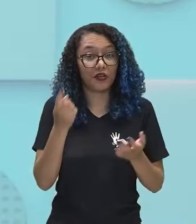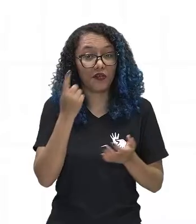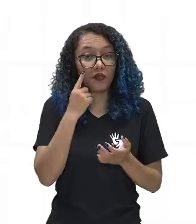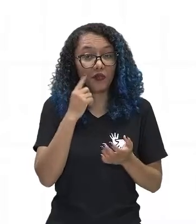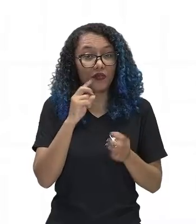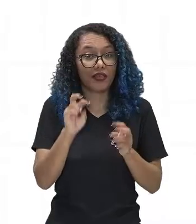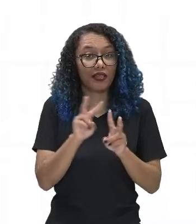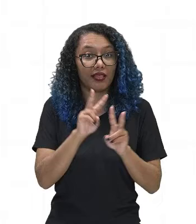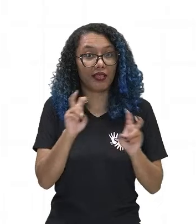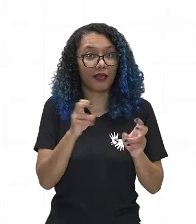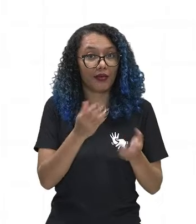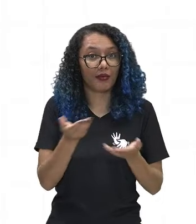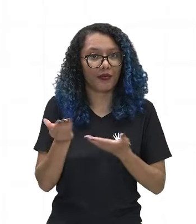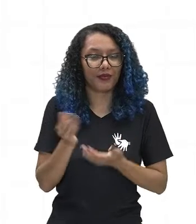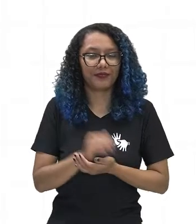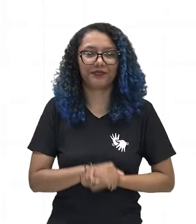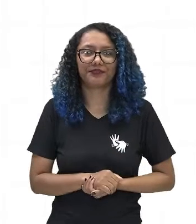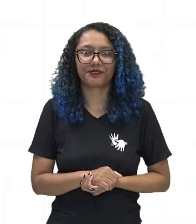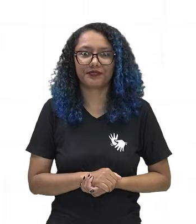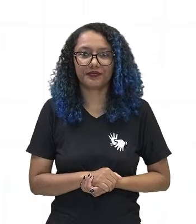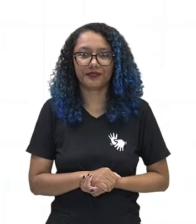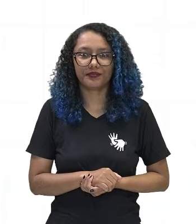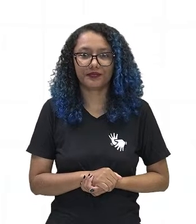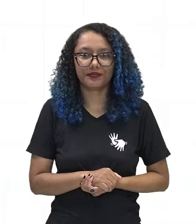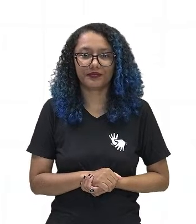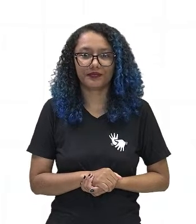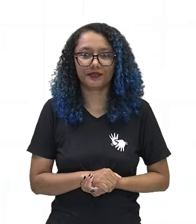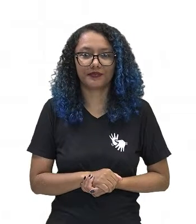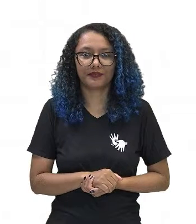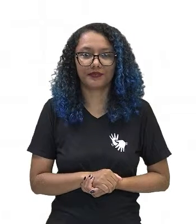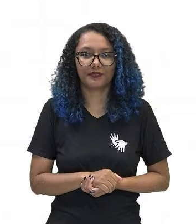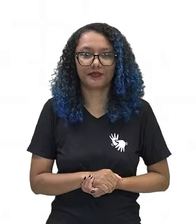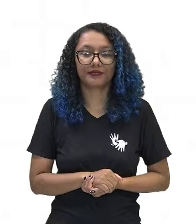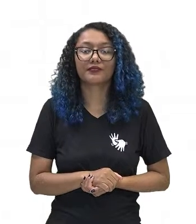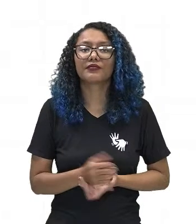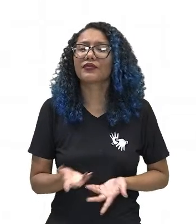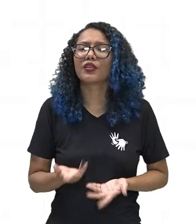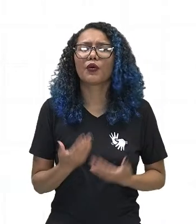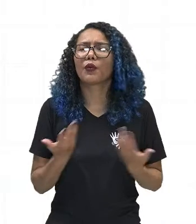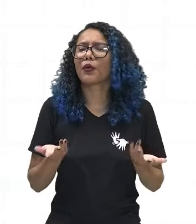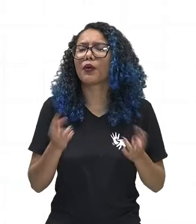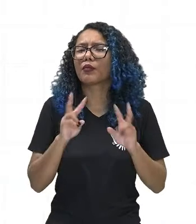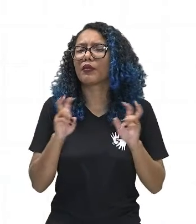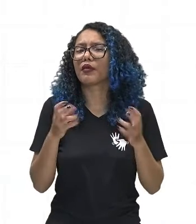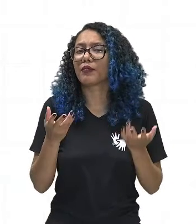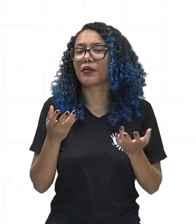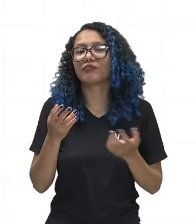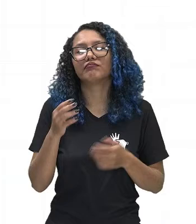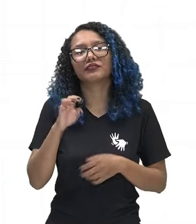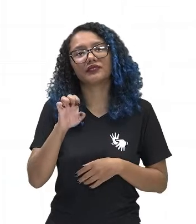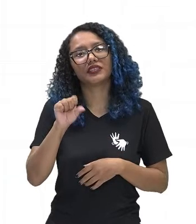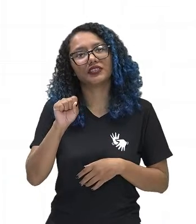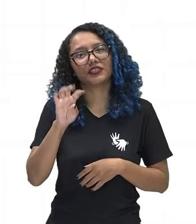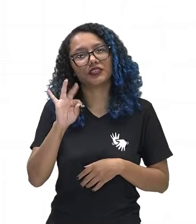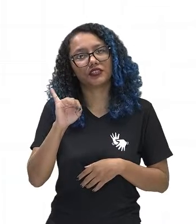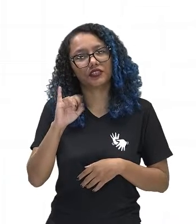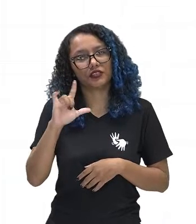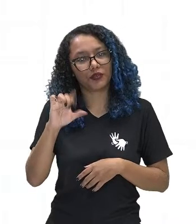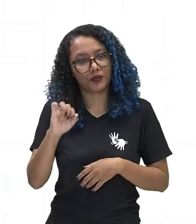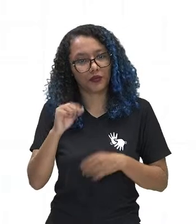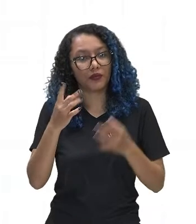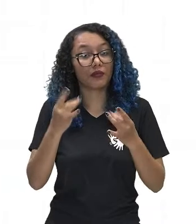de conhecimento da nossa aula. Vamos? Então, o objeto de conhecimento, estilo,